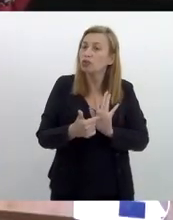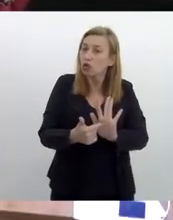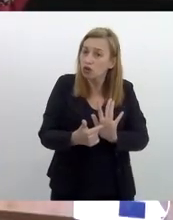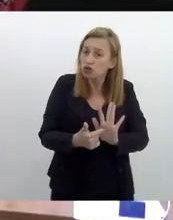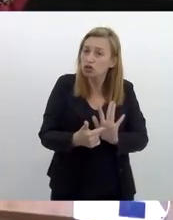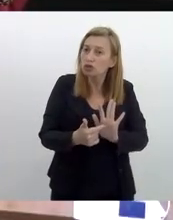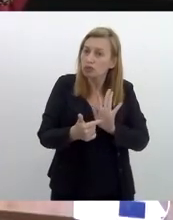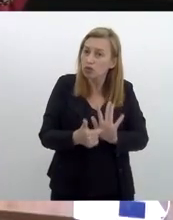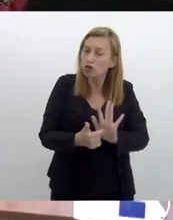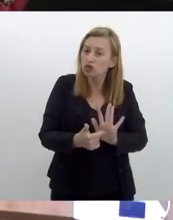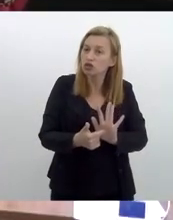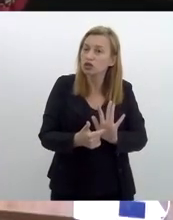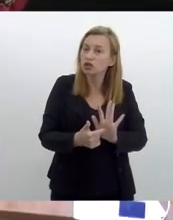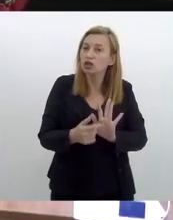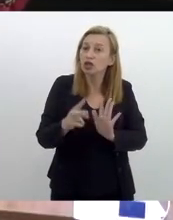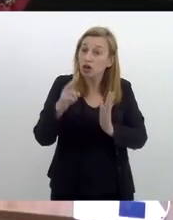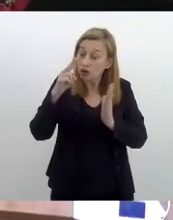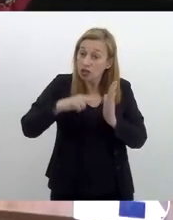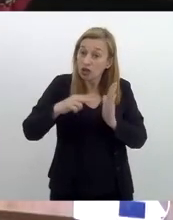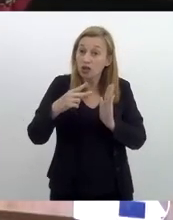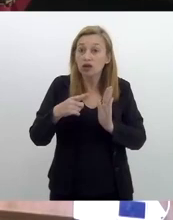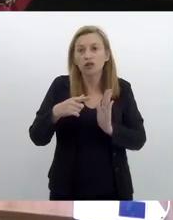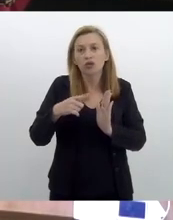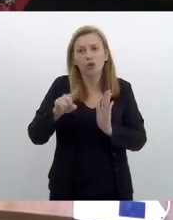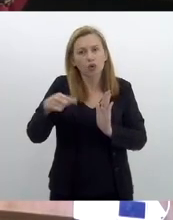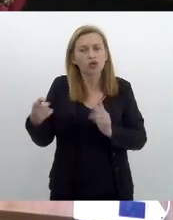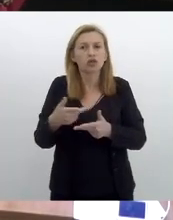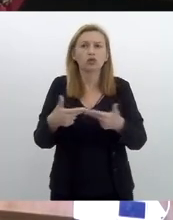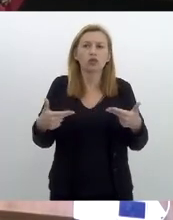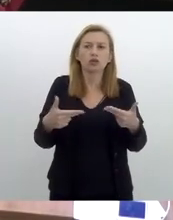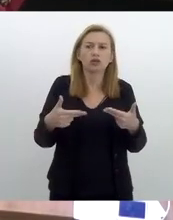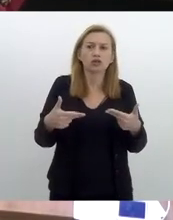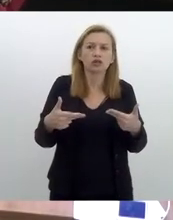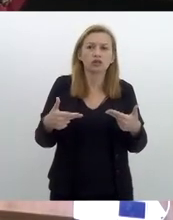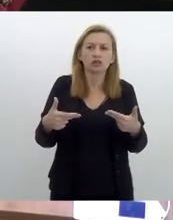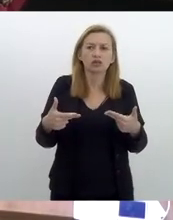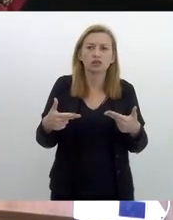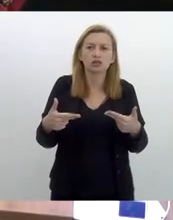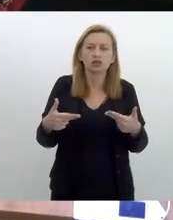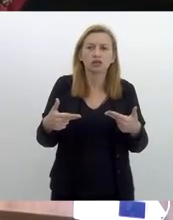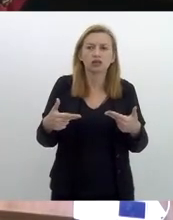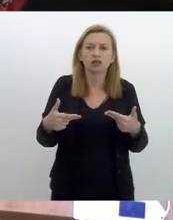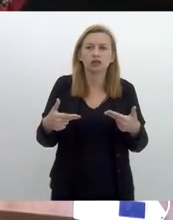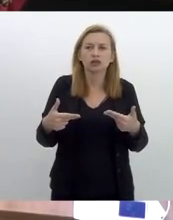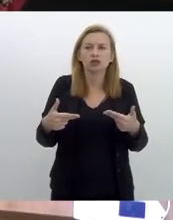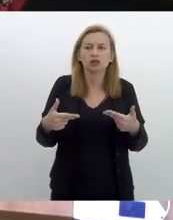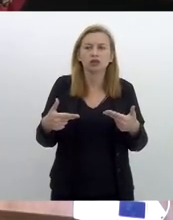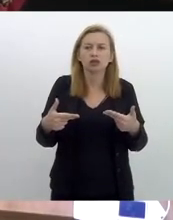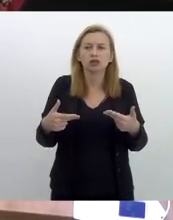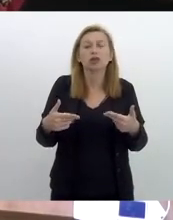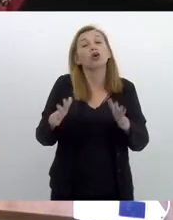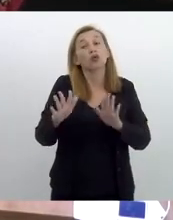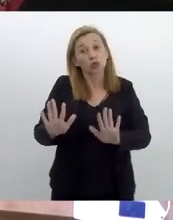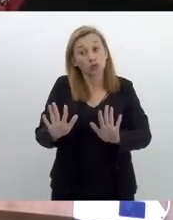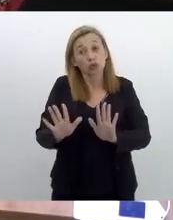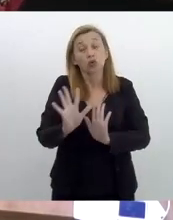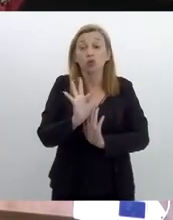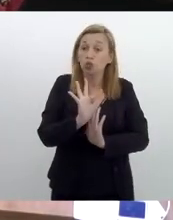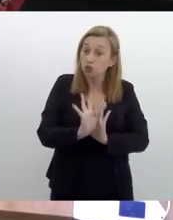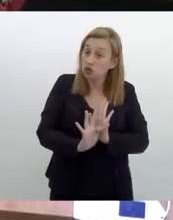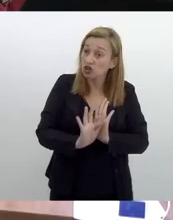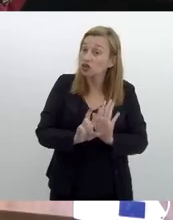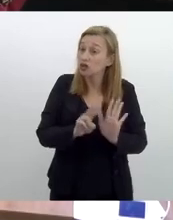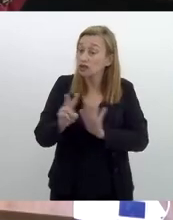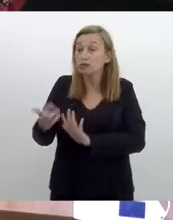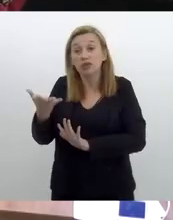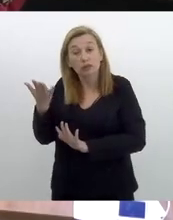ainda eu li outra outra isso aí tem duas foi semana passada o texto de semana